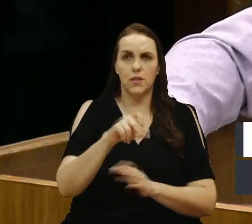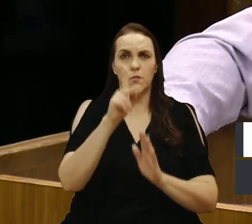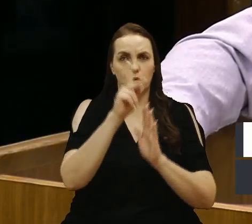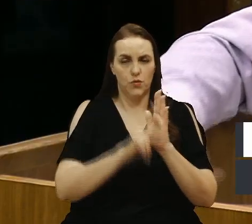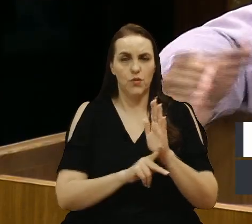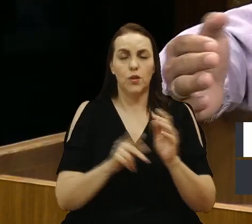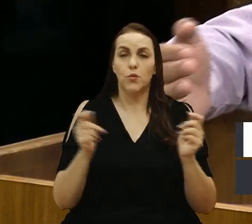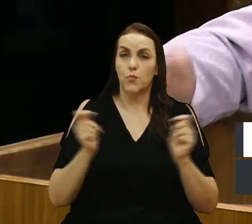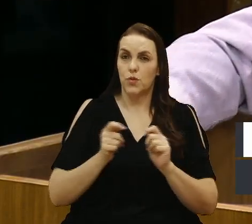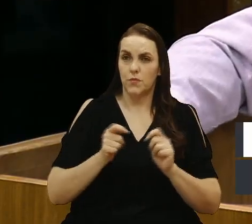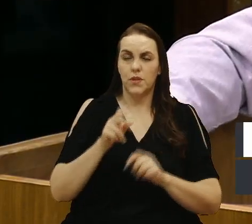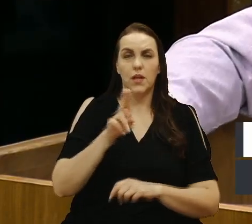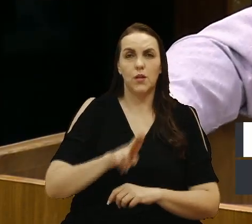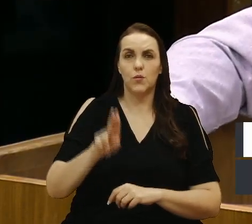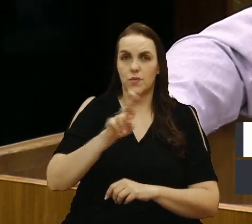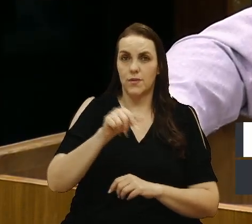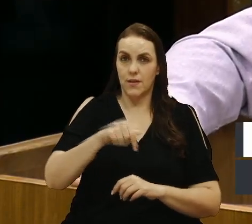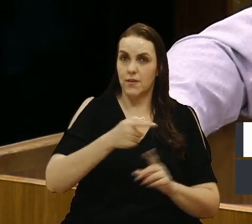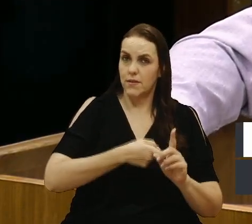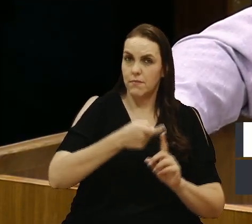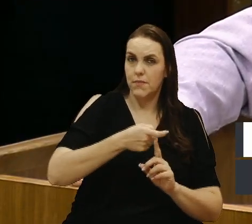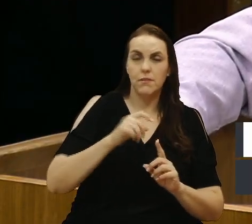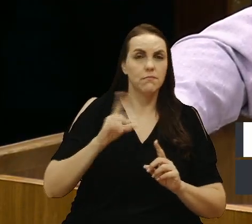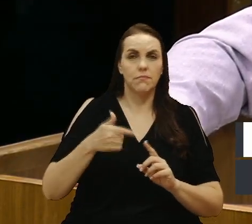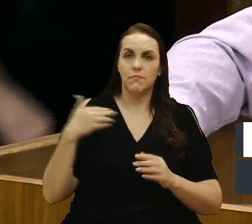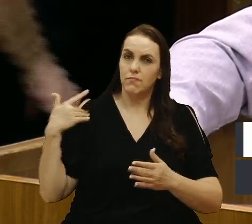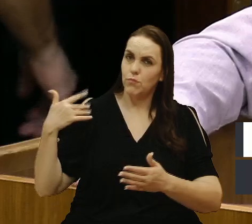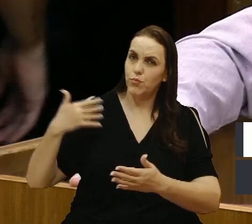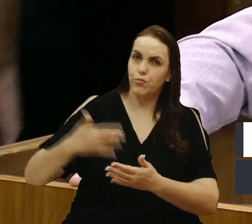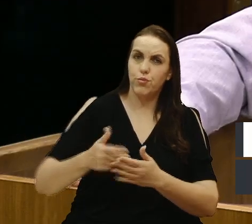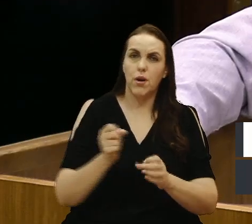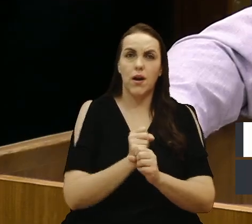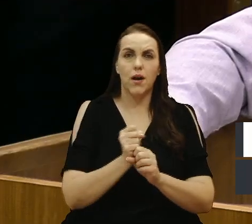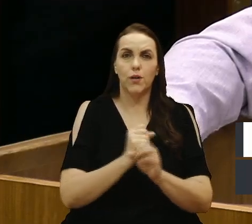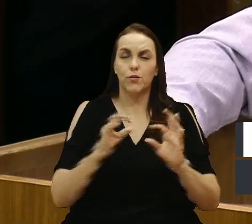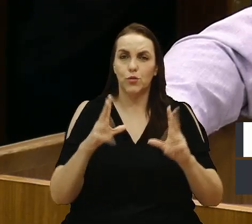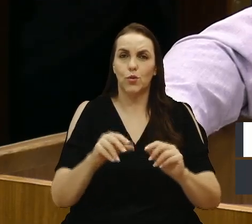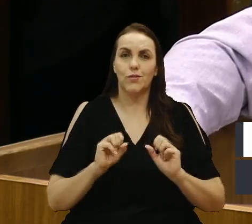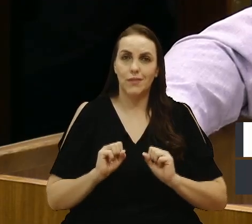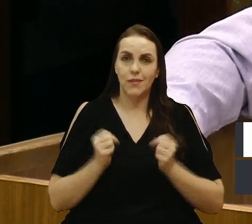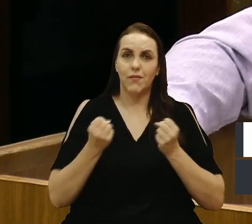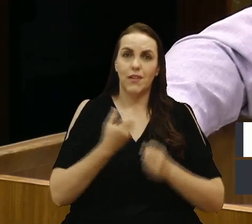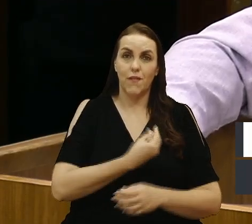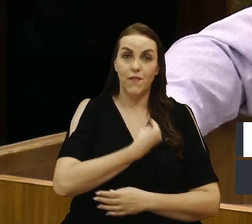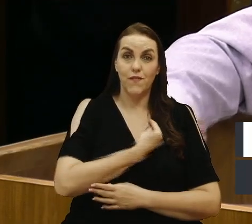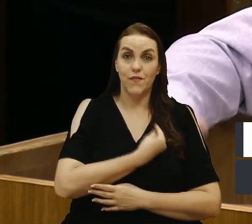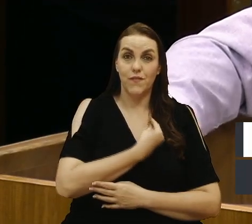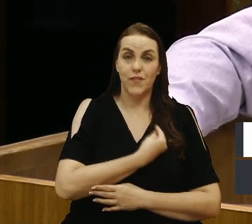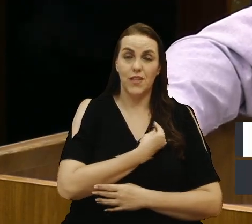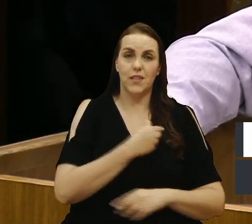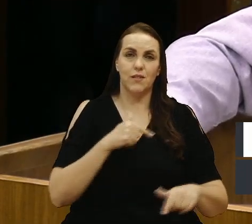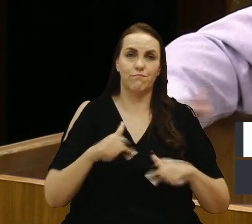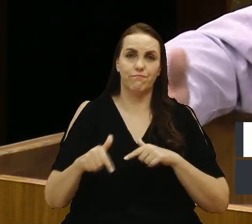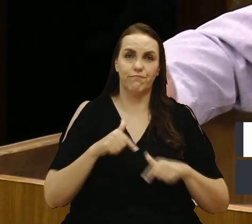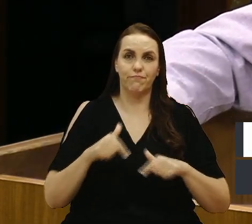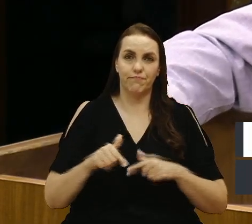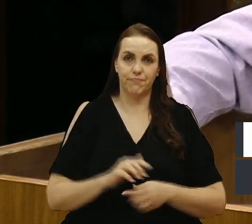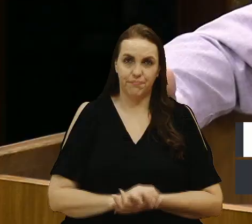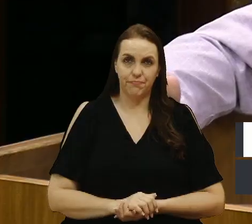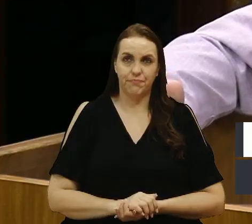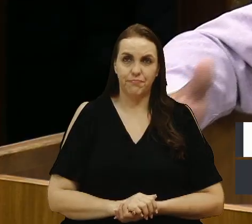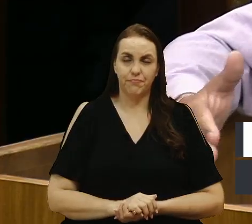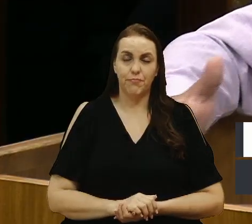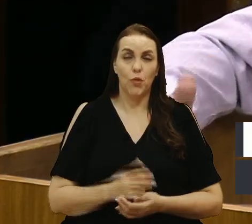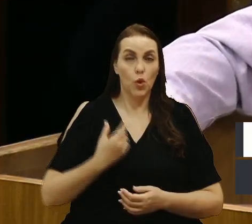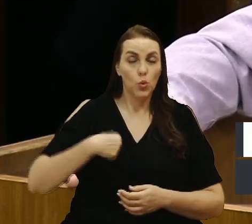usar não só esse mês, mas usar o ano todo para defender a vida dos trabalhadores. porque eu, como trabalhadora, todos nós